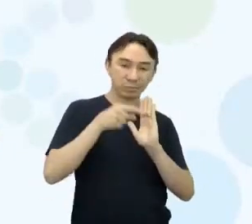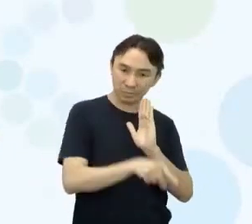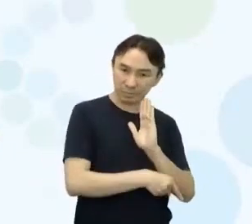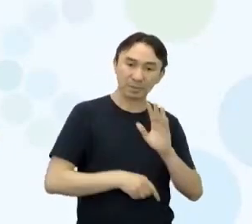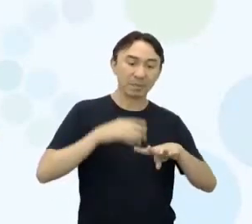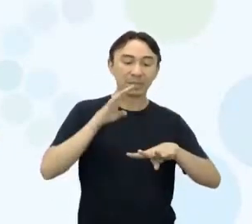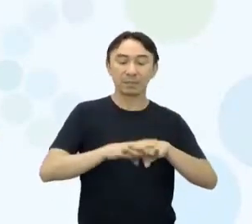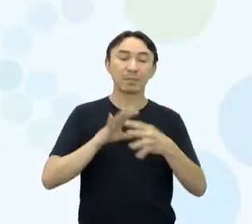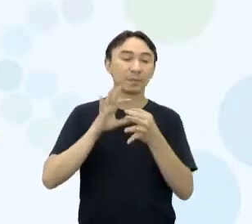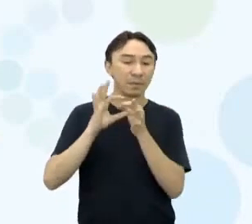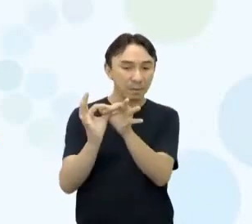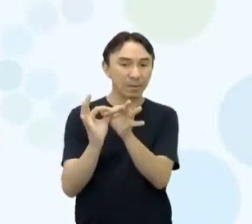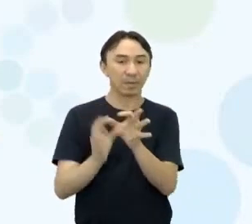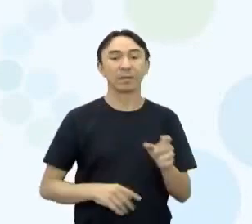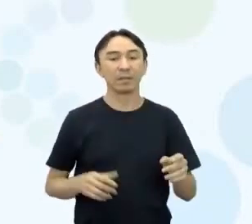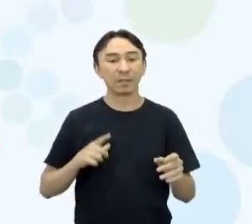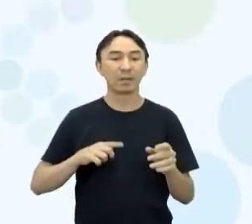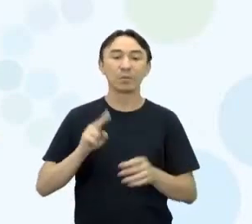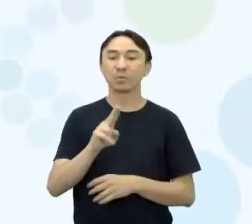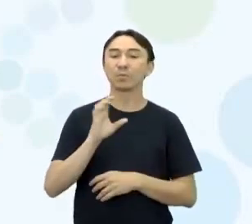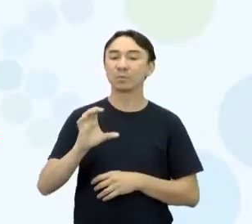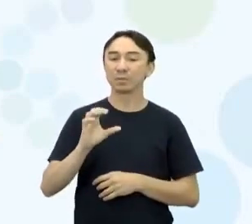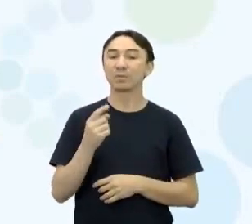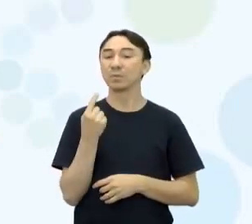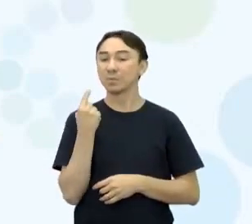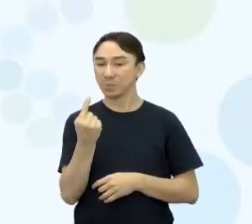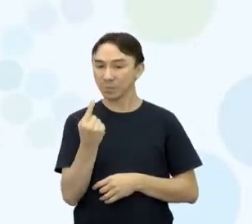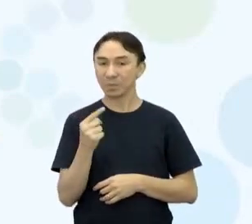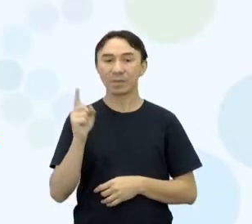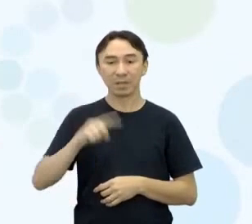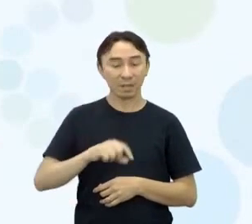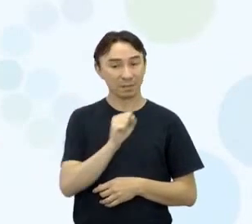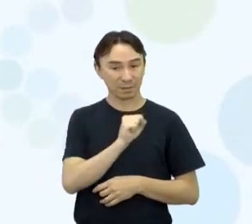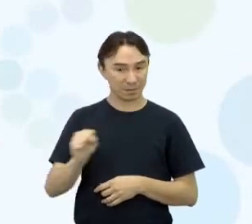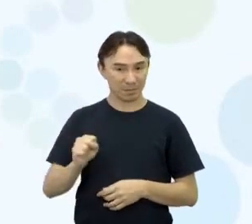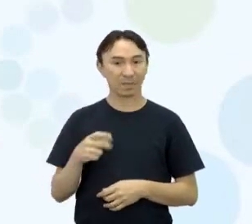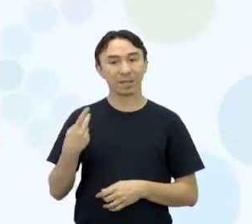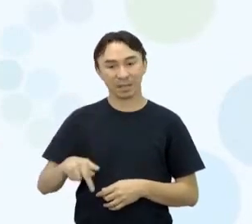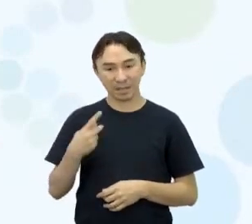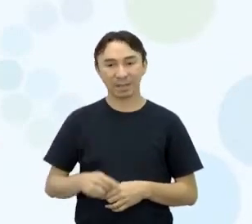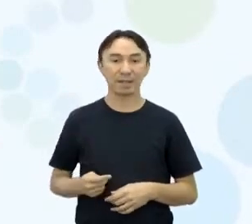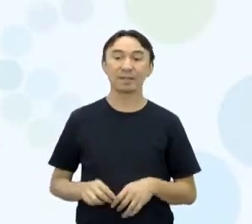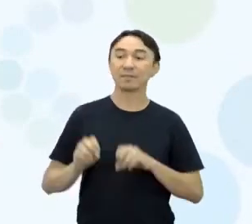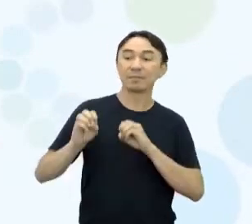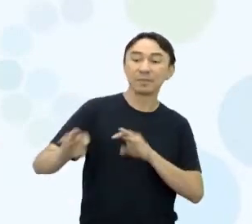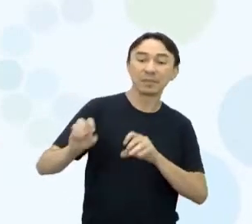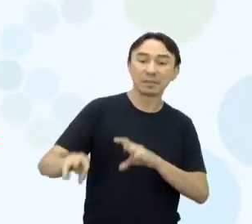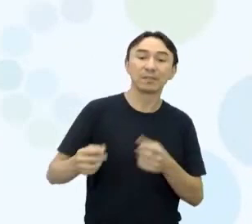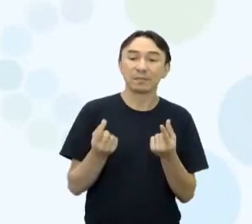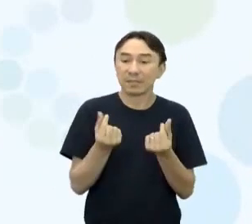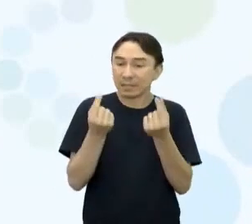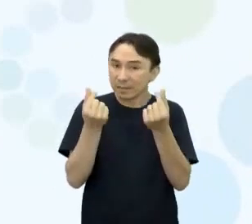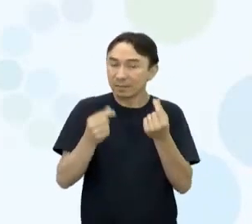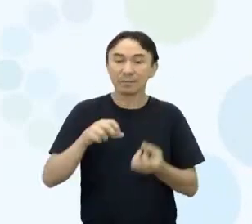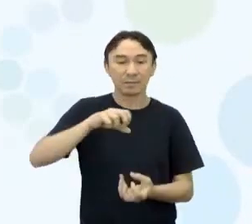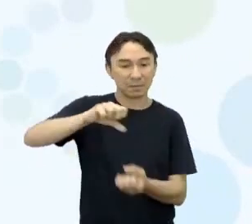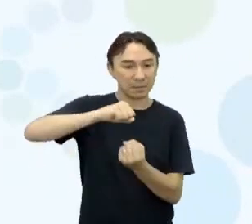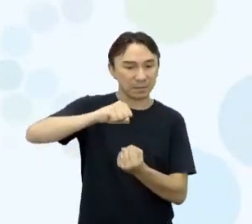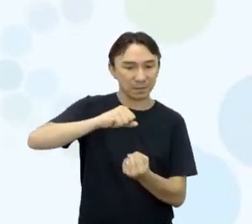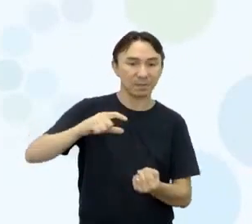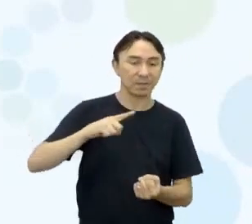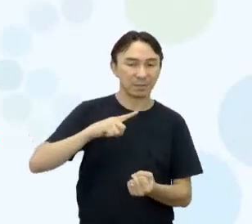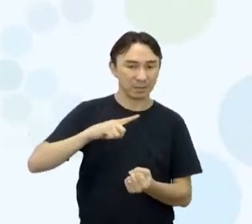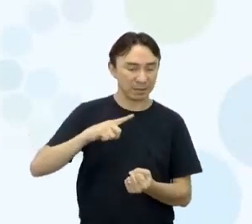conectada, a unidade curricular 1, que é semestral, Educação Financeira Sustentável. Nós somos em 4 professores aí com